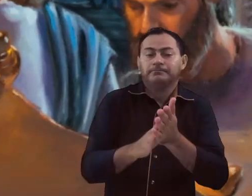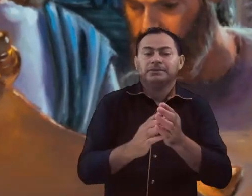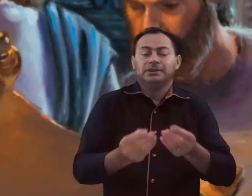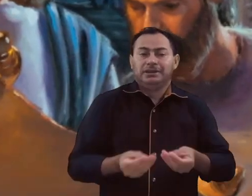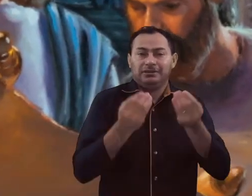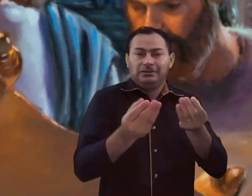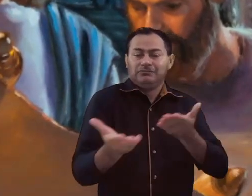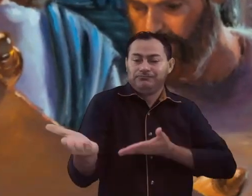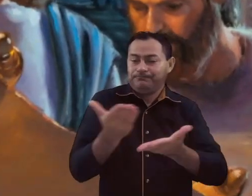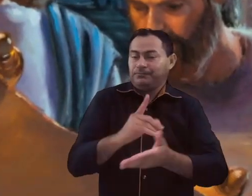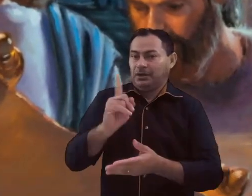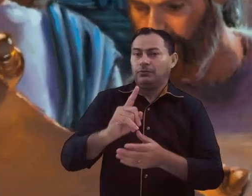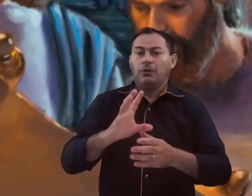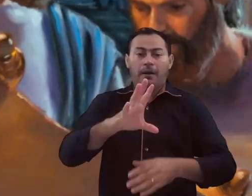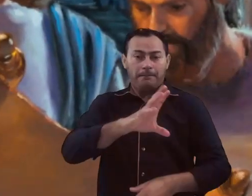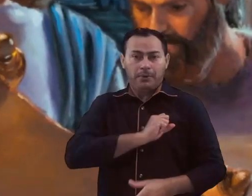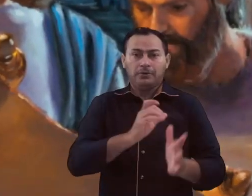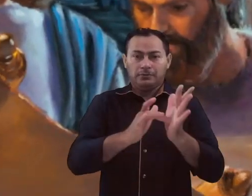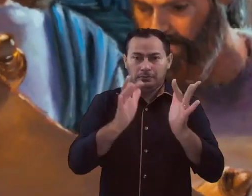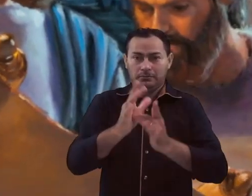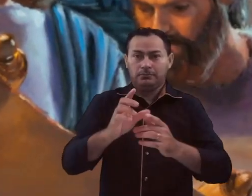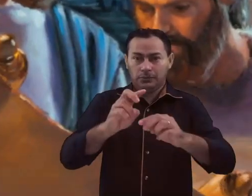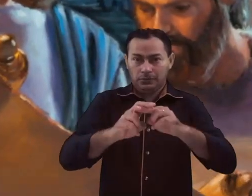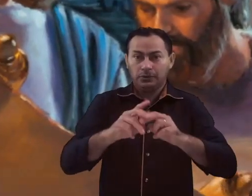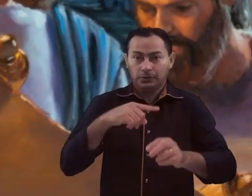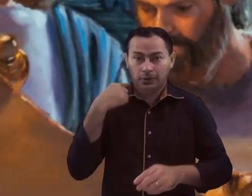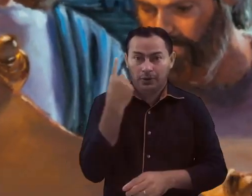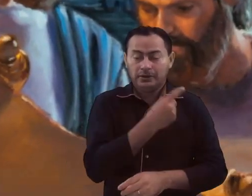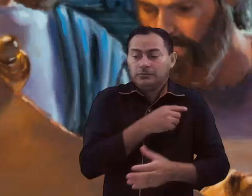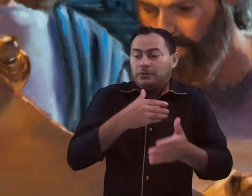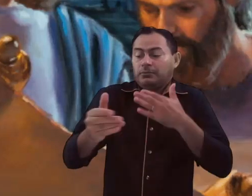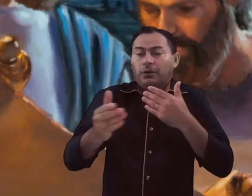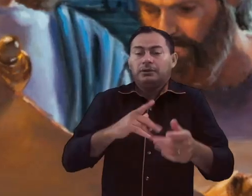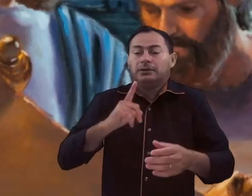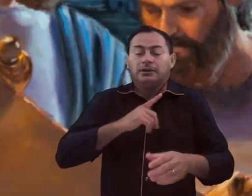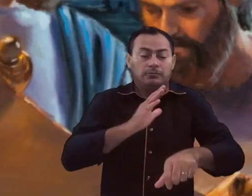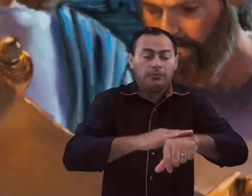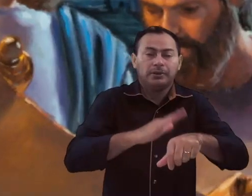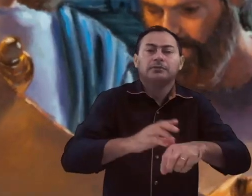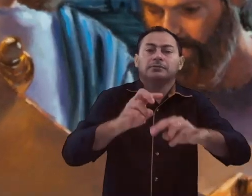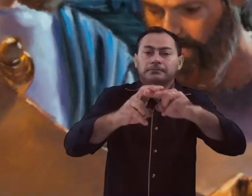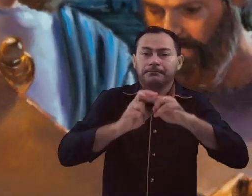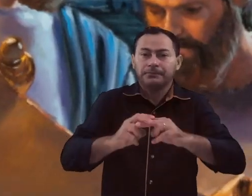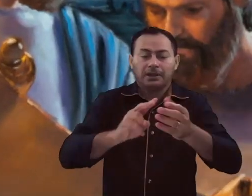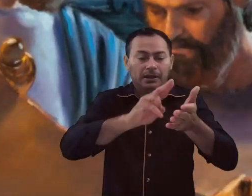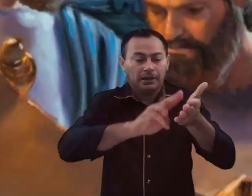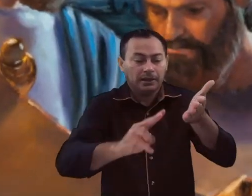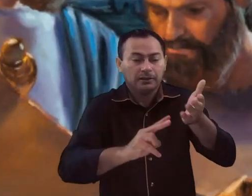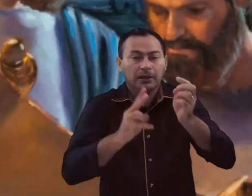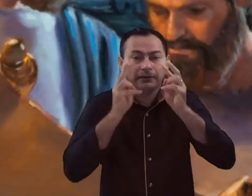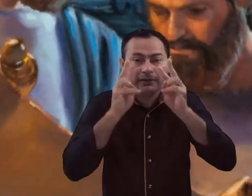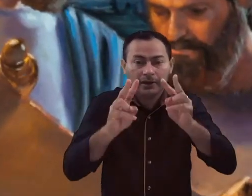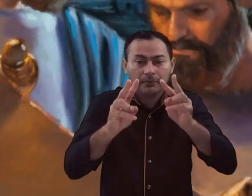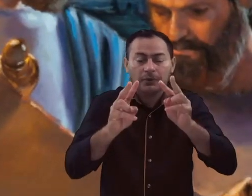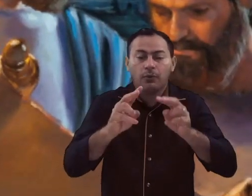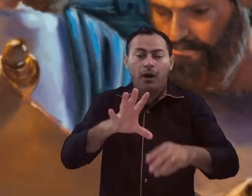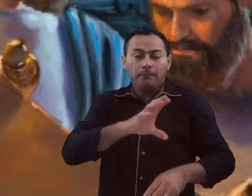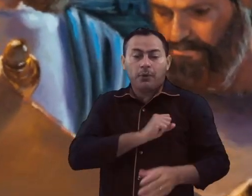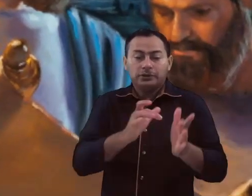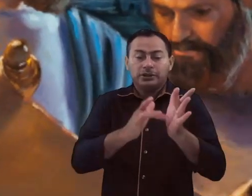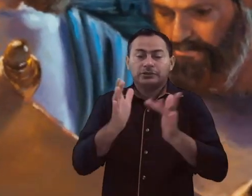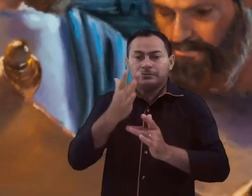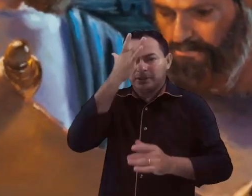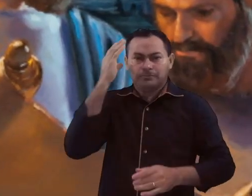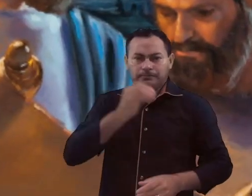em merecimentos. O amor de Jesus por nós existe, não importam as circunstâncias. Por isso, quando vemos o amor de Jesus pelo